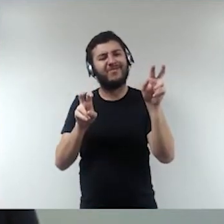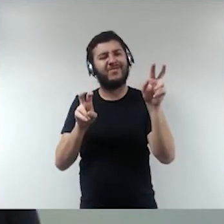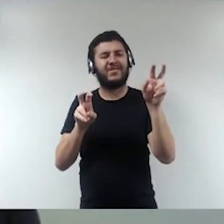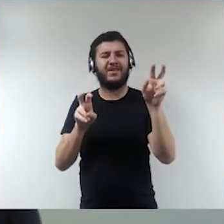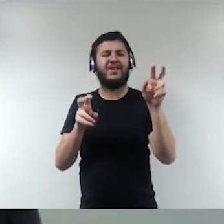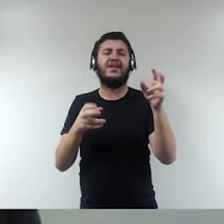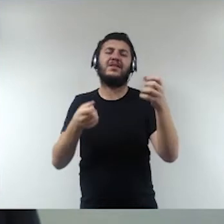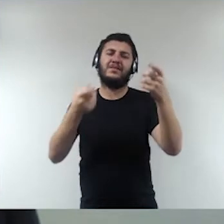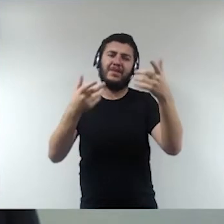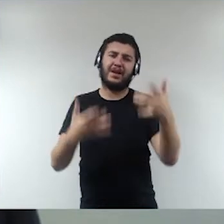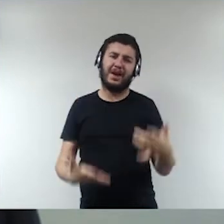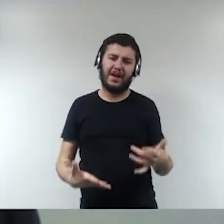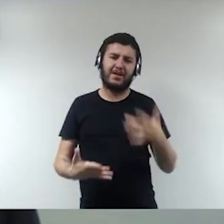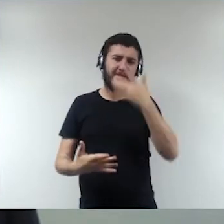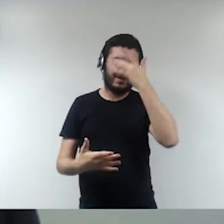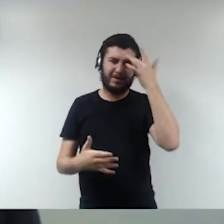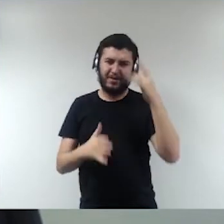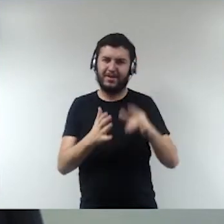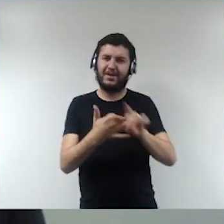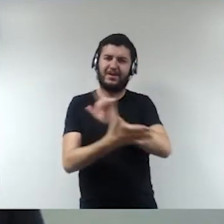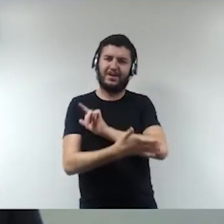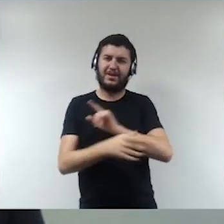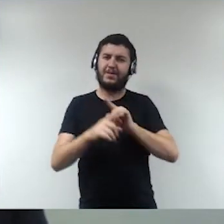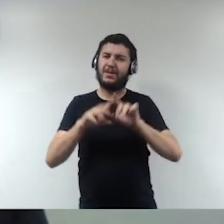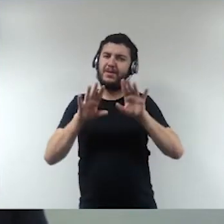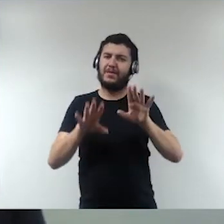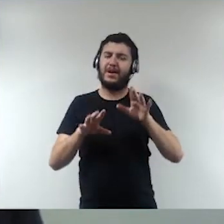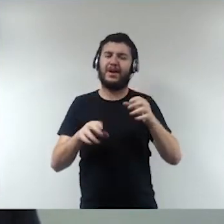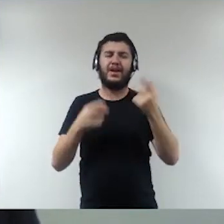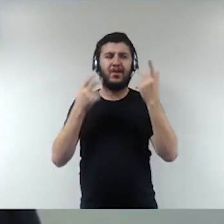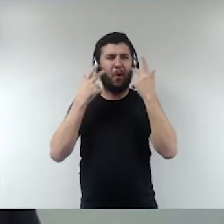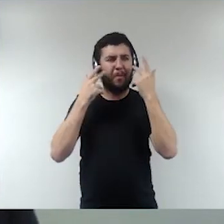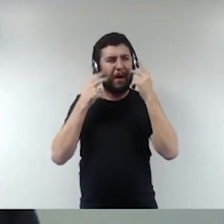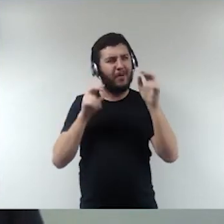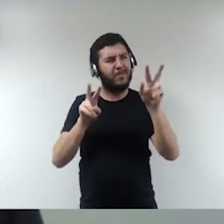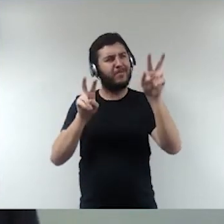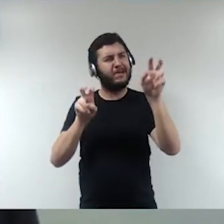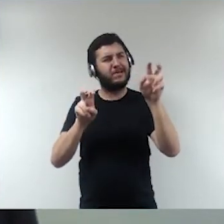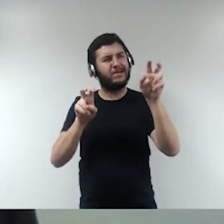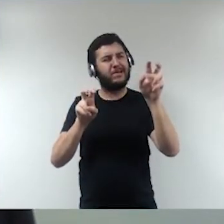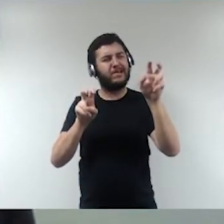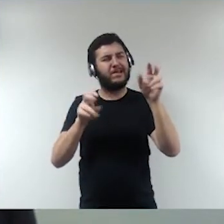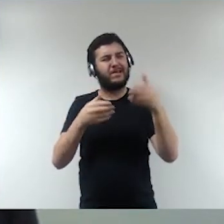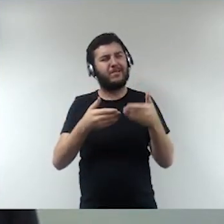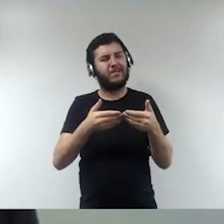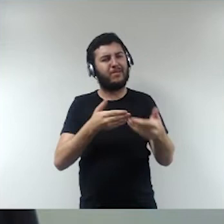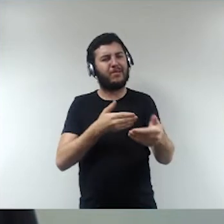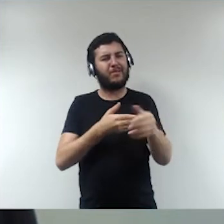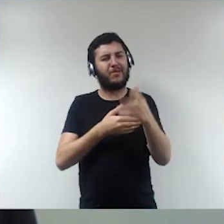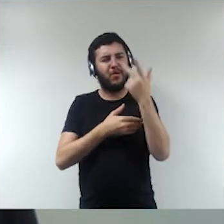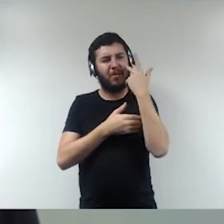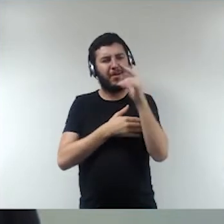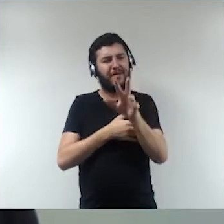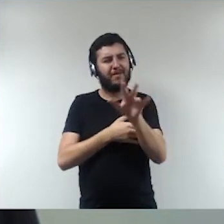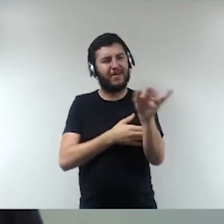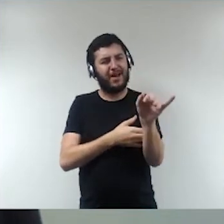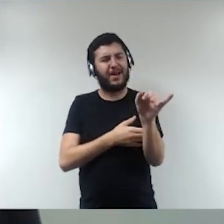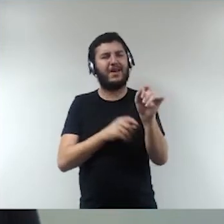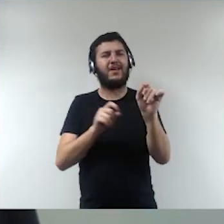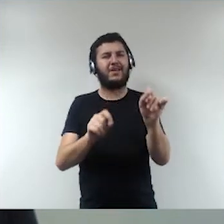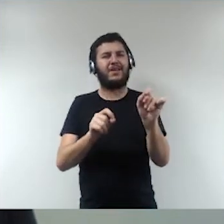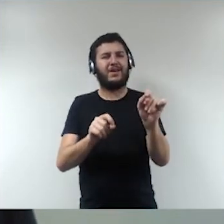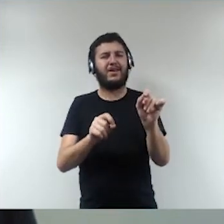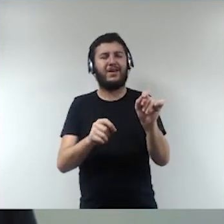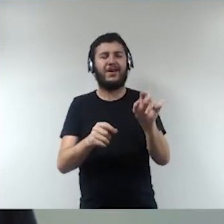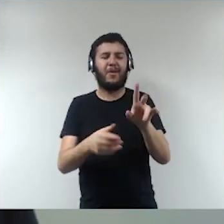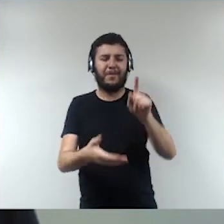antecederam. E um novo normal que traz uma obrigatoriedade, dessa vez não por uma decisão tomada pelo Poder Judiciário ou por quem